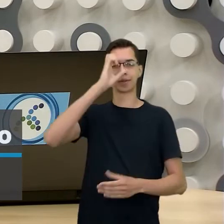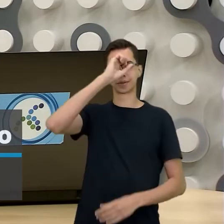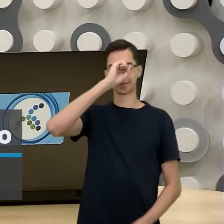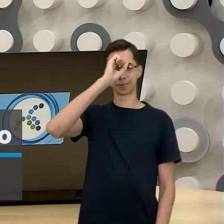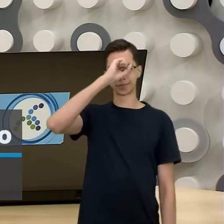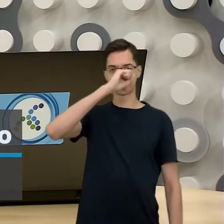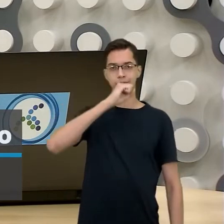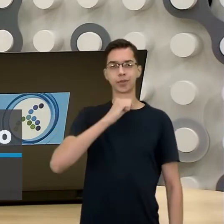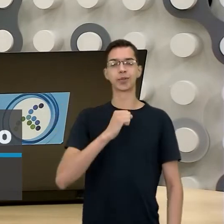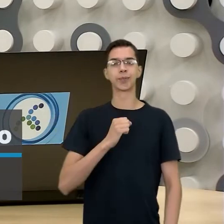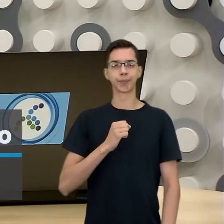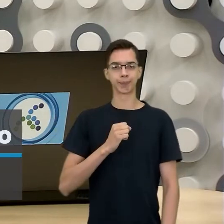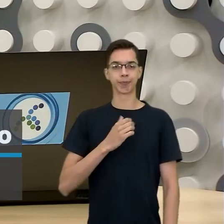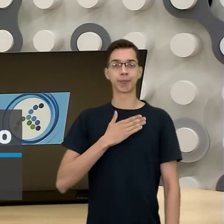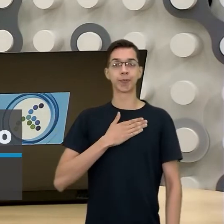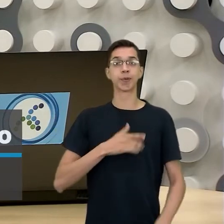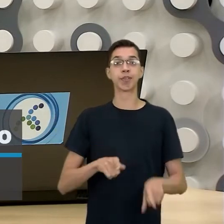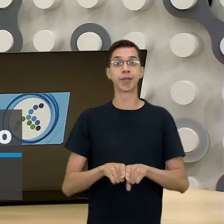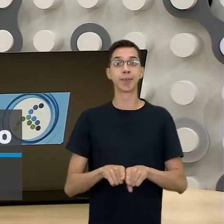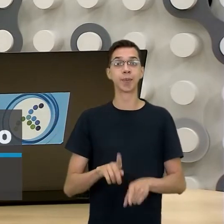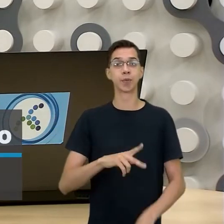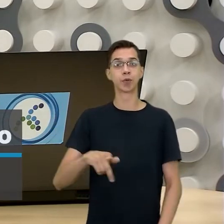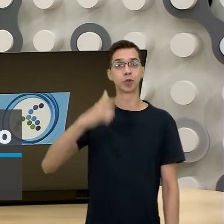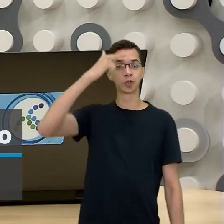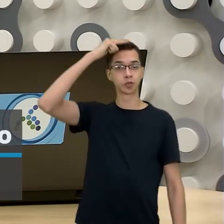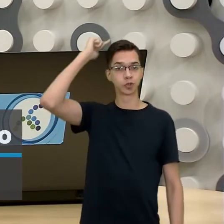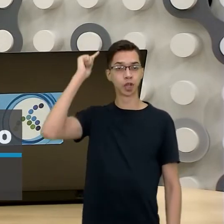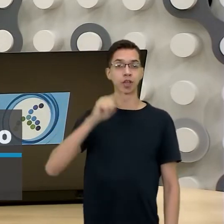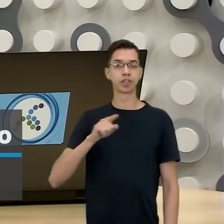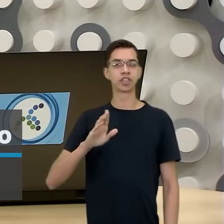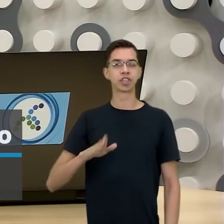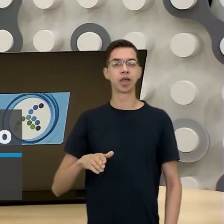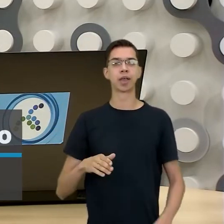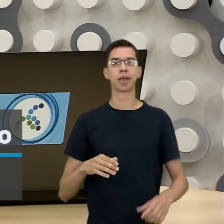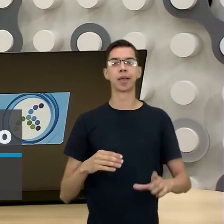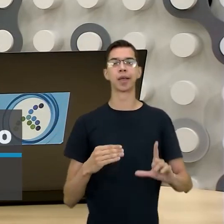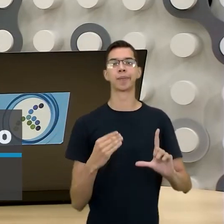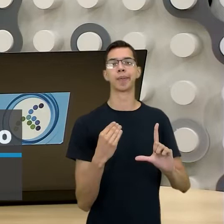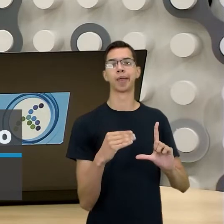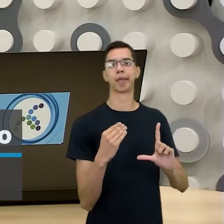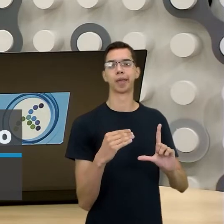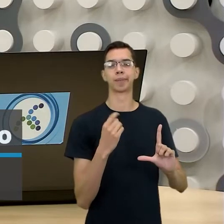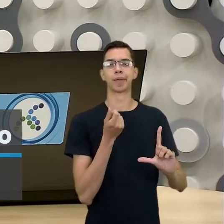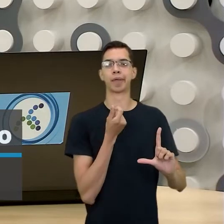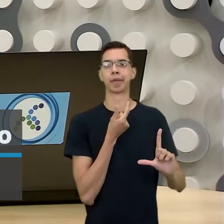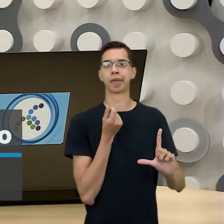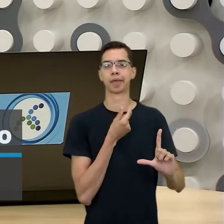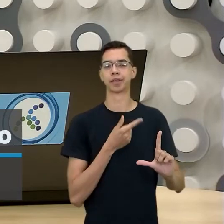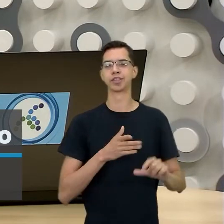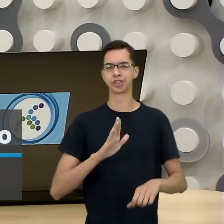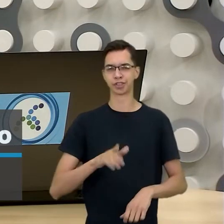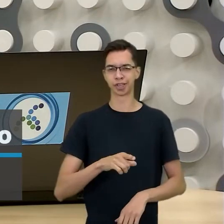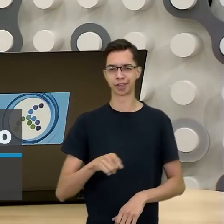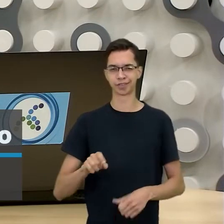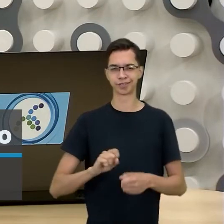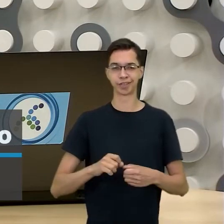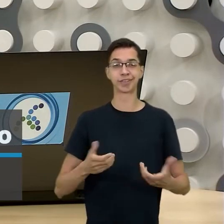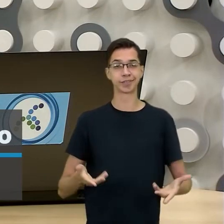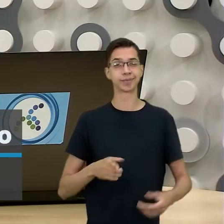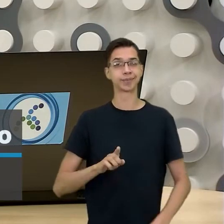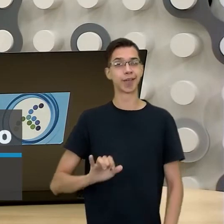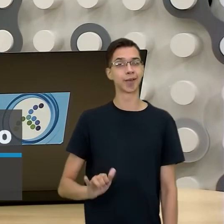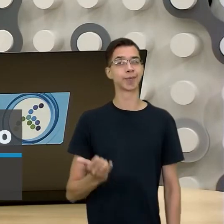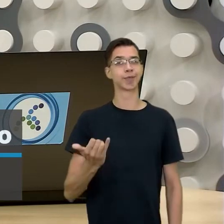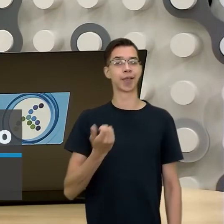vocês fizeram até memes com a gente, mas o que é aula de código agora? Então aproveite os memes